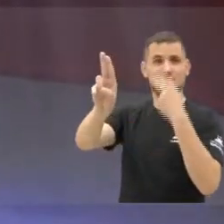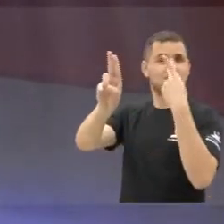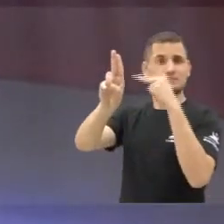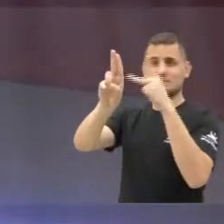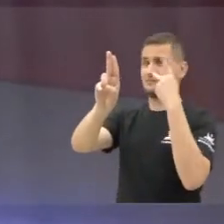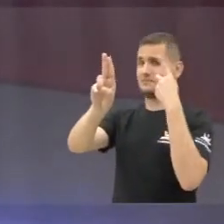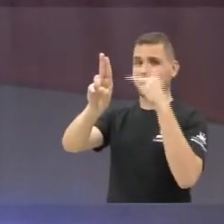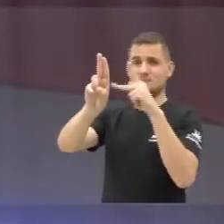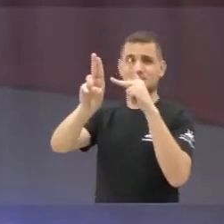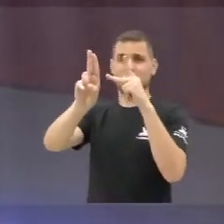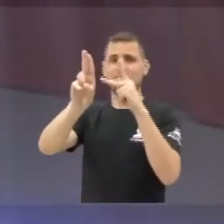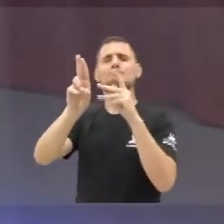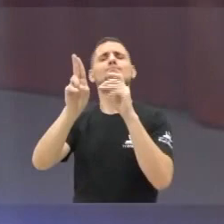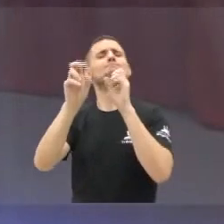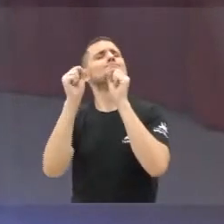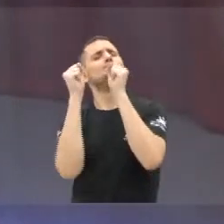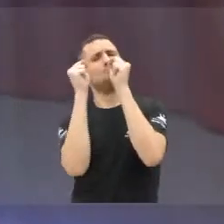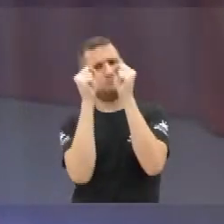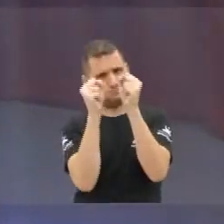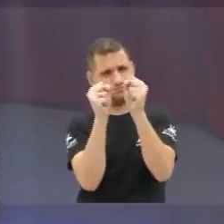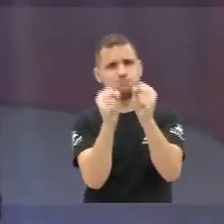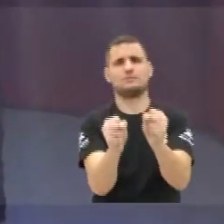Jesus, neste nome há